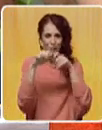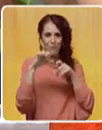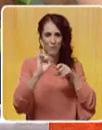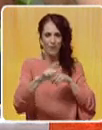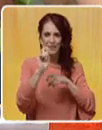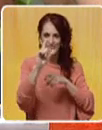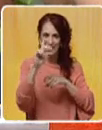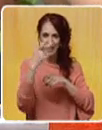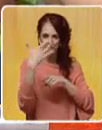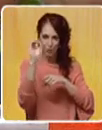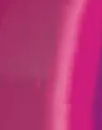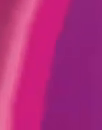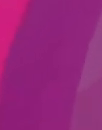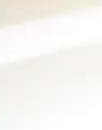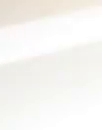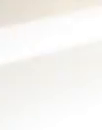Eládio Clímaco